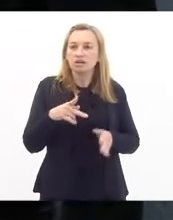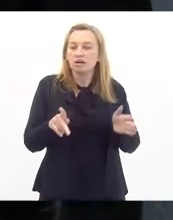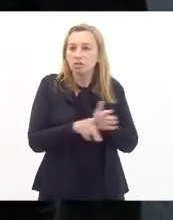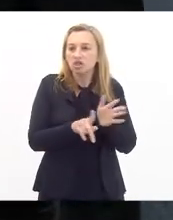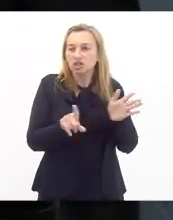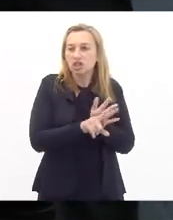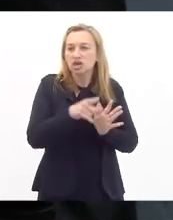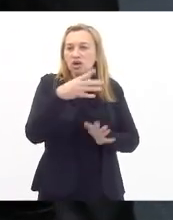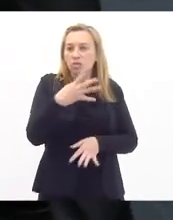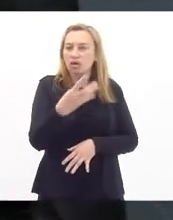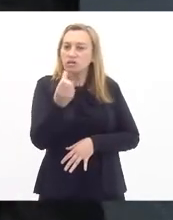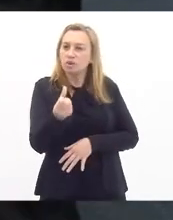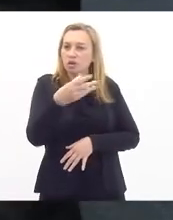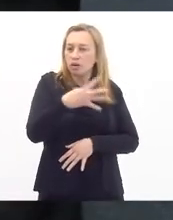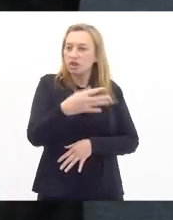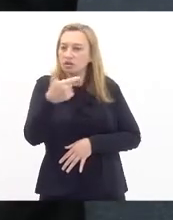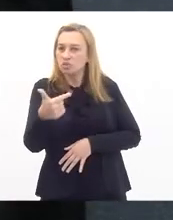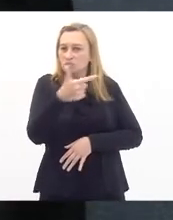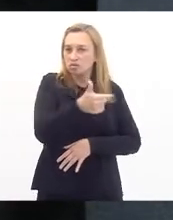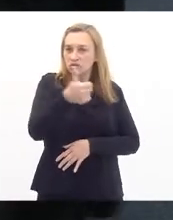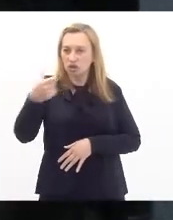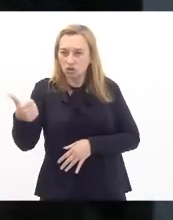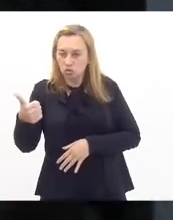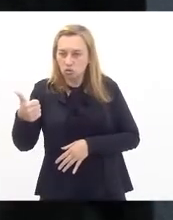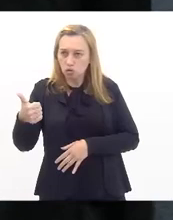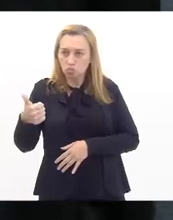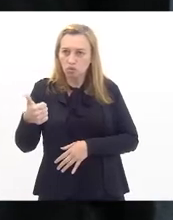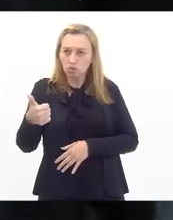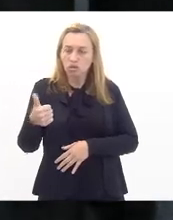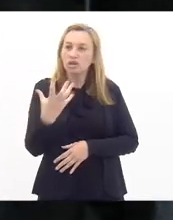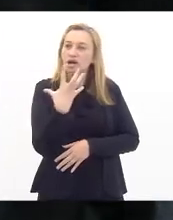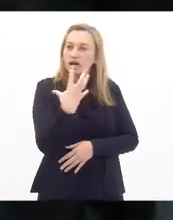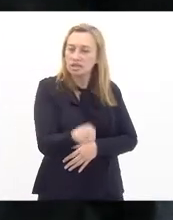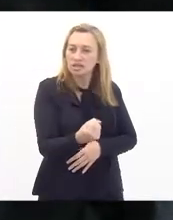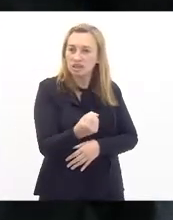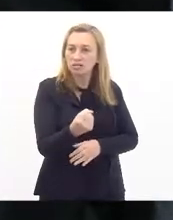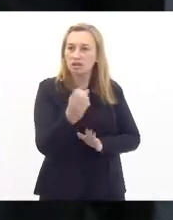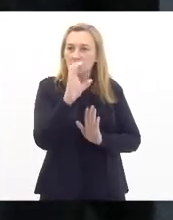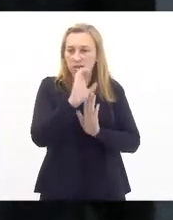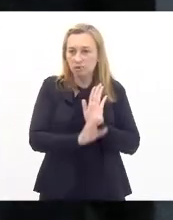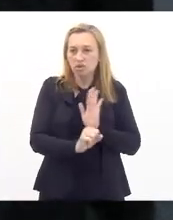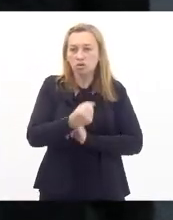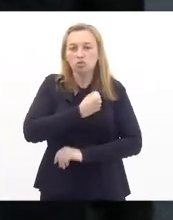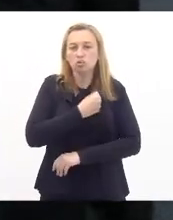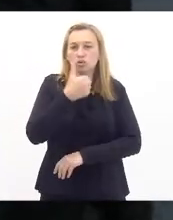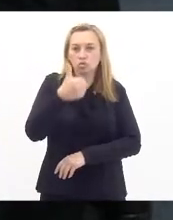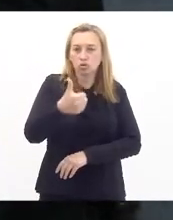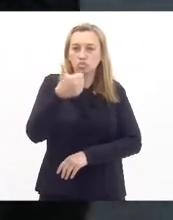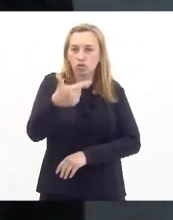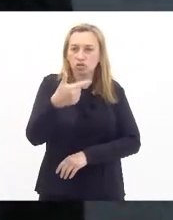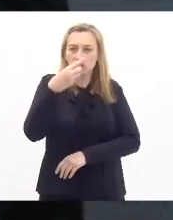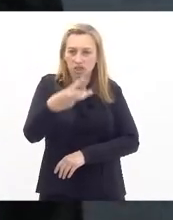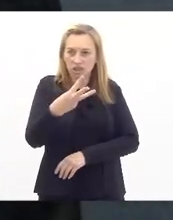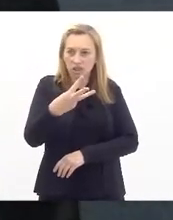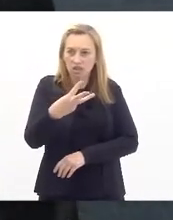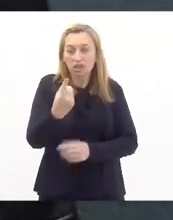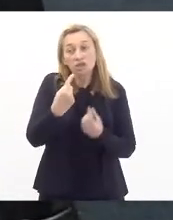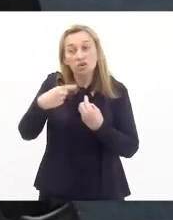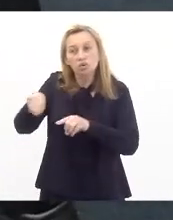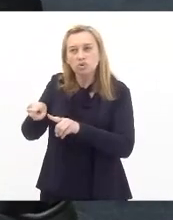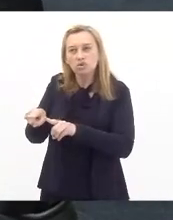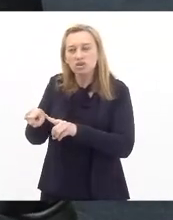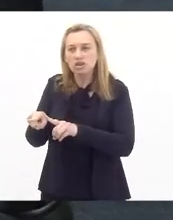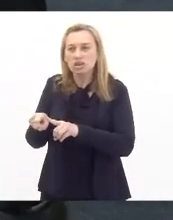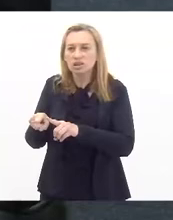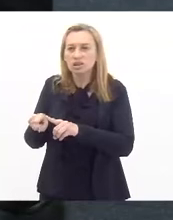nº 46 42 2021 é favorável às emendas de número um dois e três e